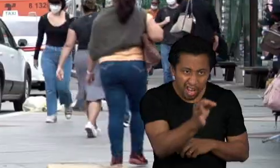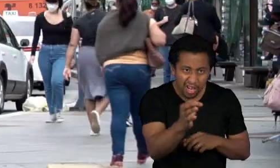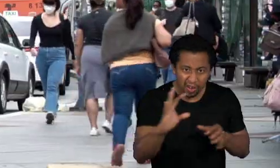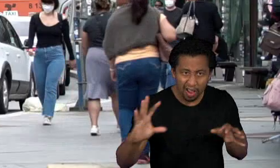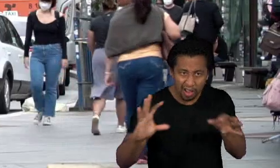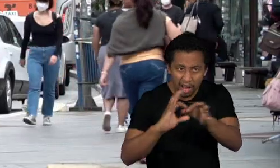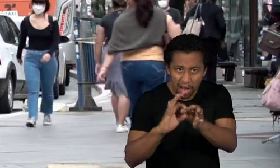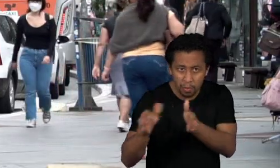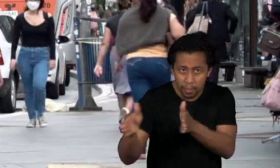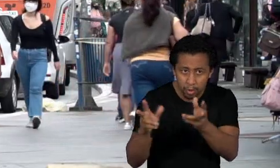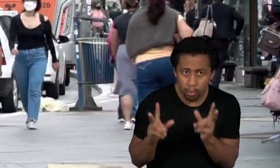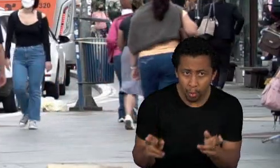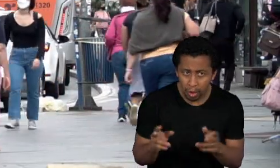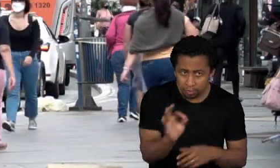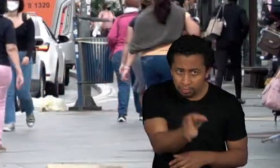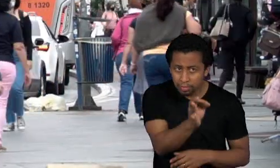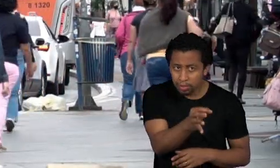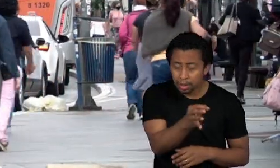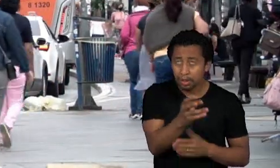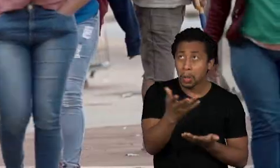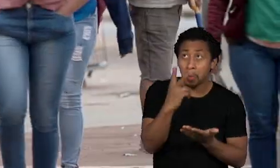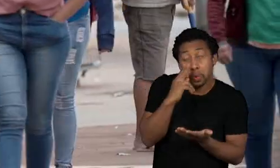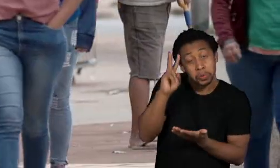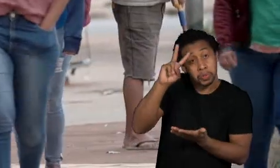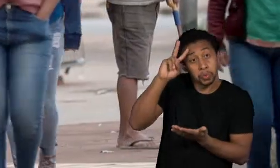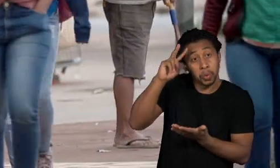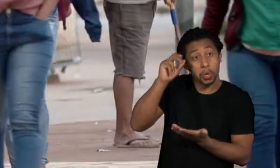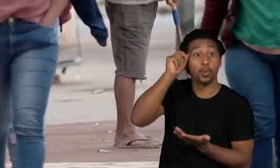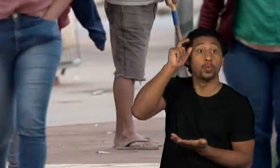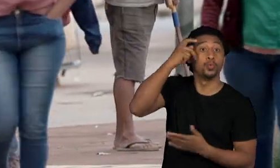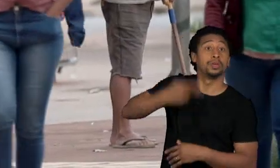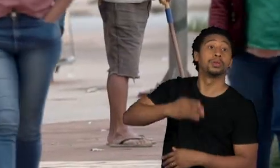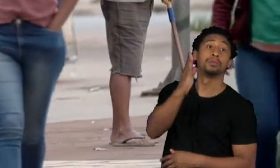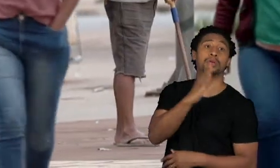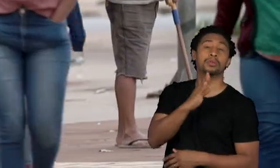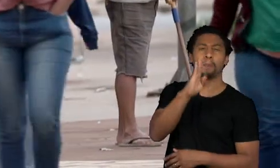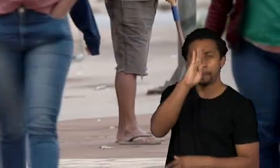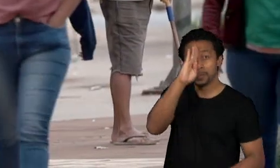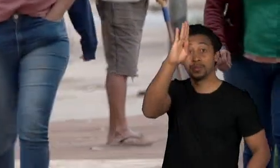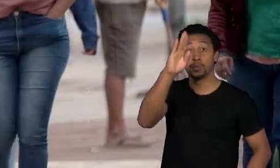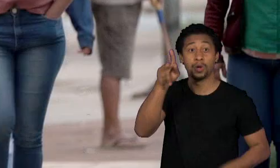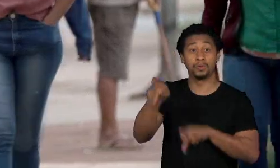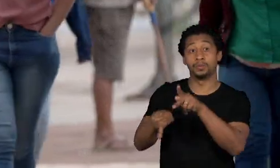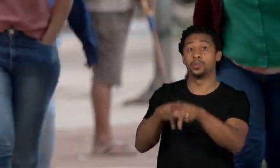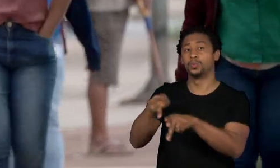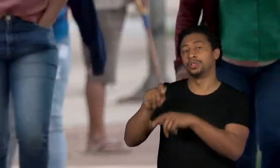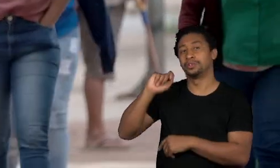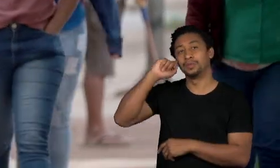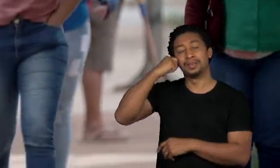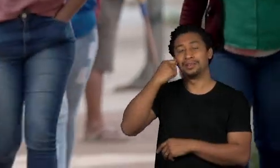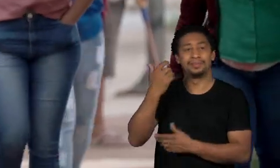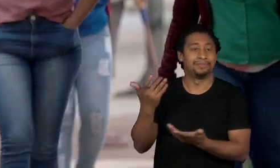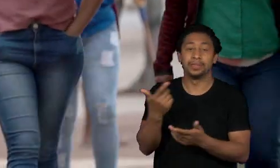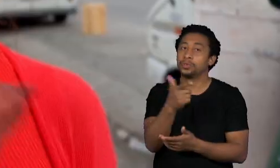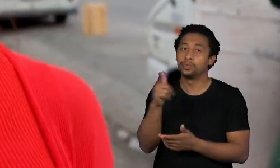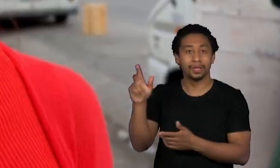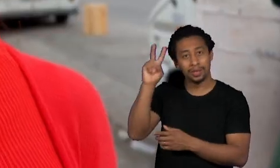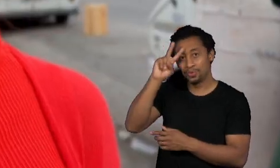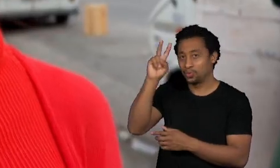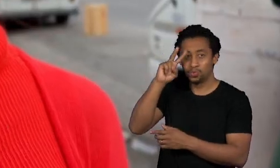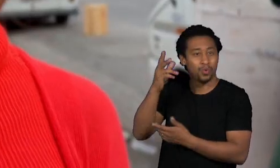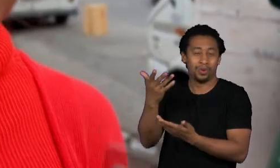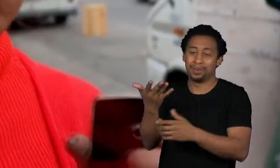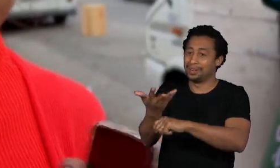época. Que eu acho que faz parte da nossa história, da nossa cultura, principalmente para a cultura negra, que não tem tanta coisa arqueológica guardada. Isso é